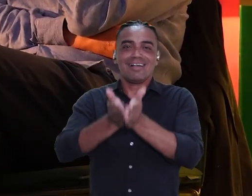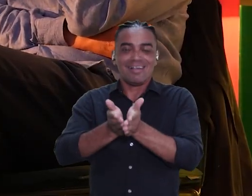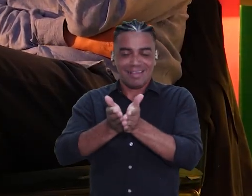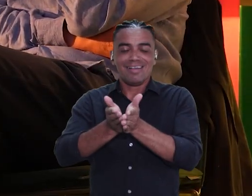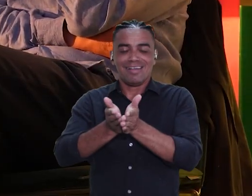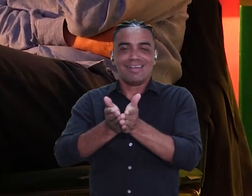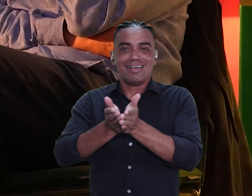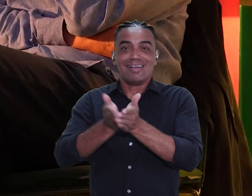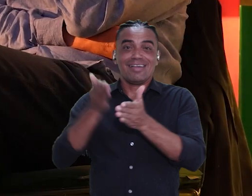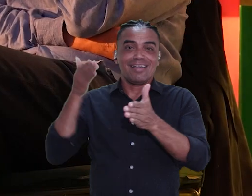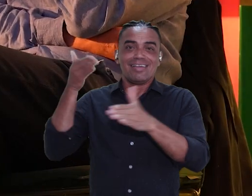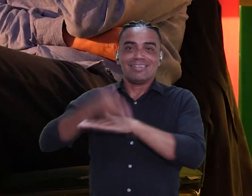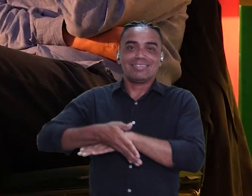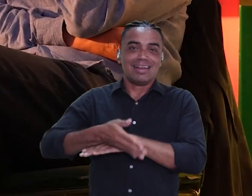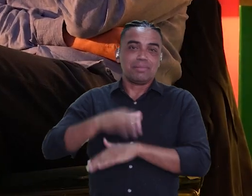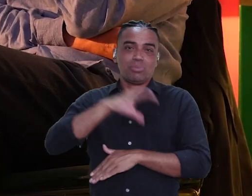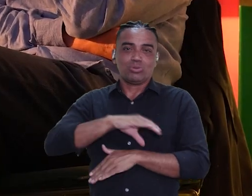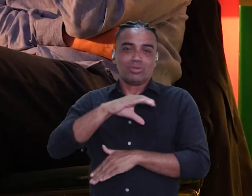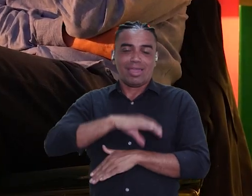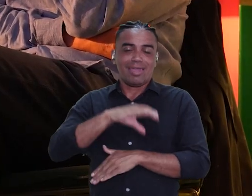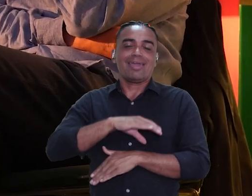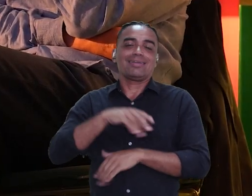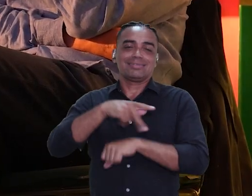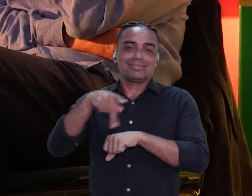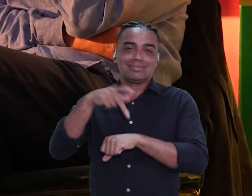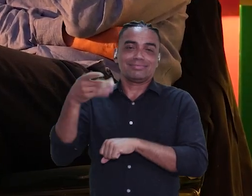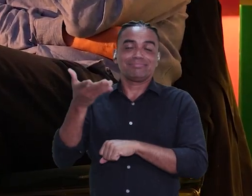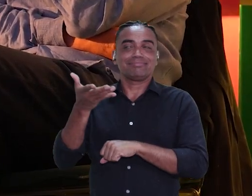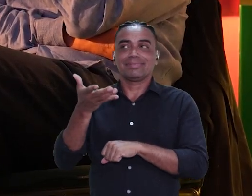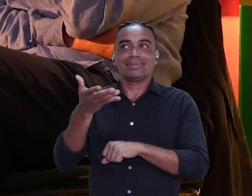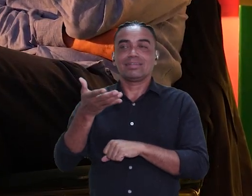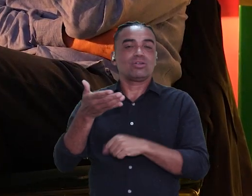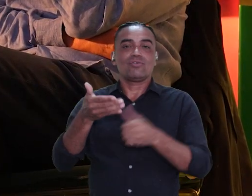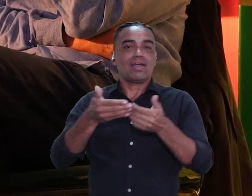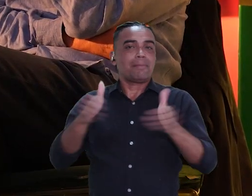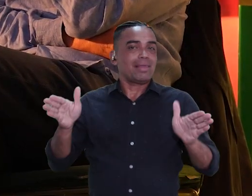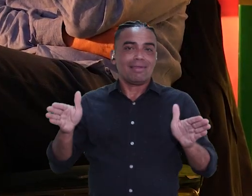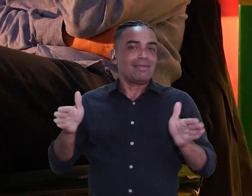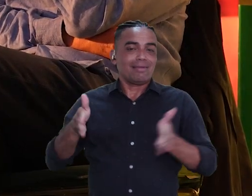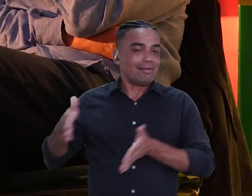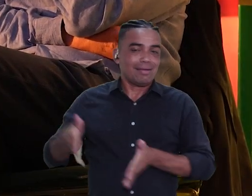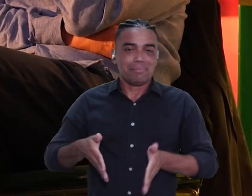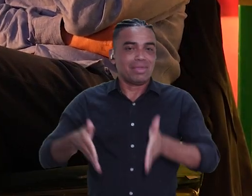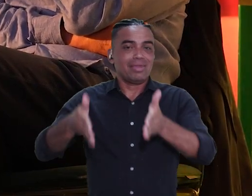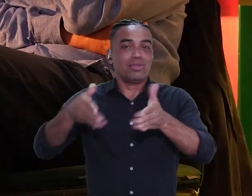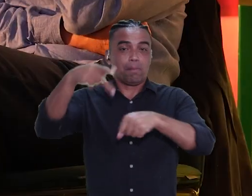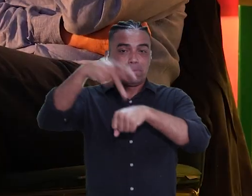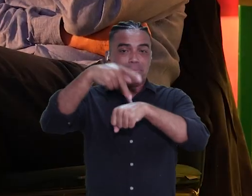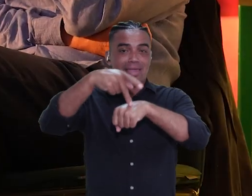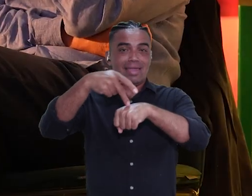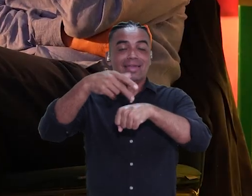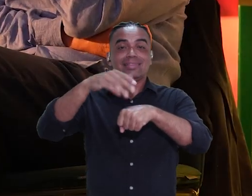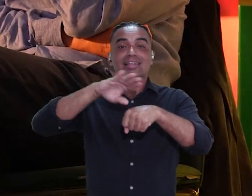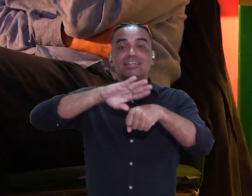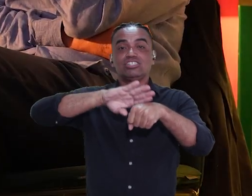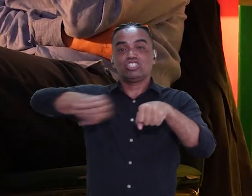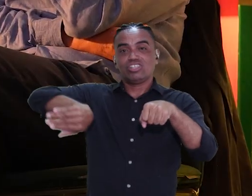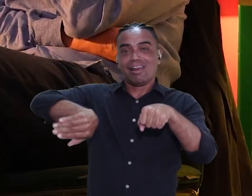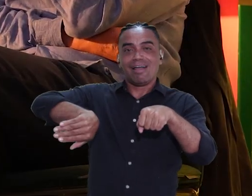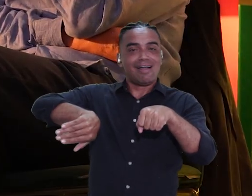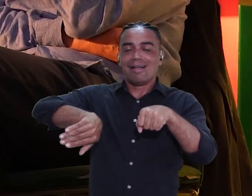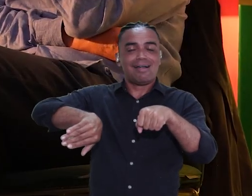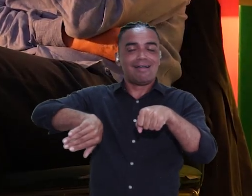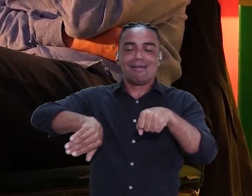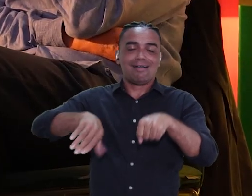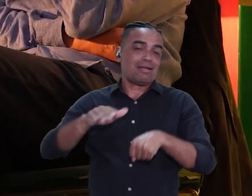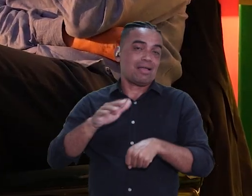que ninguém vai abrir caminho, ninguém vai tirar a pedra do caminho, né? De livre e